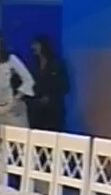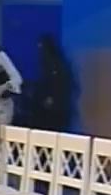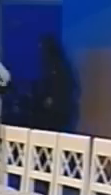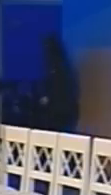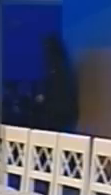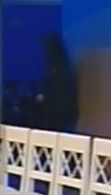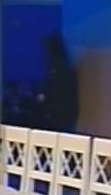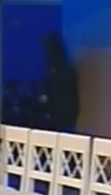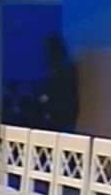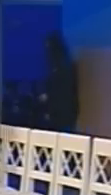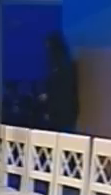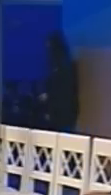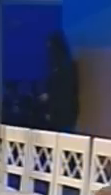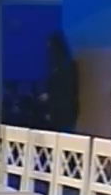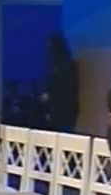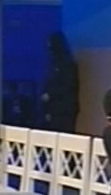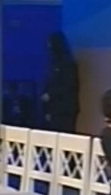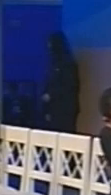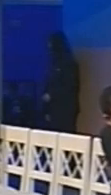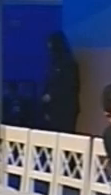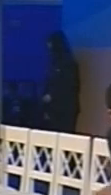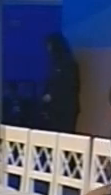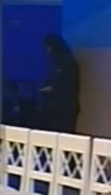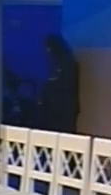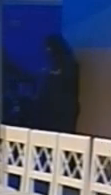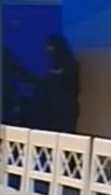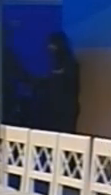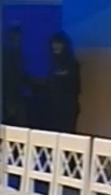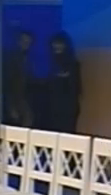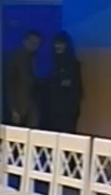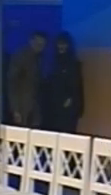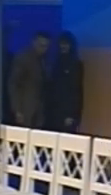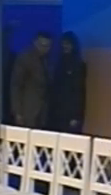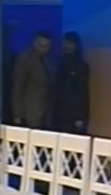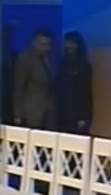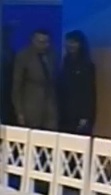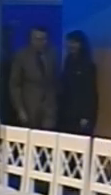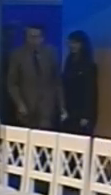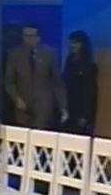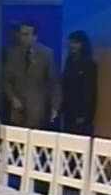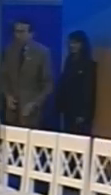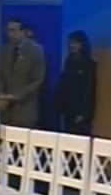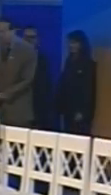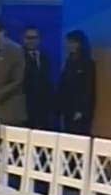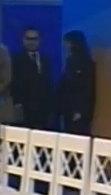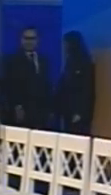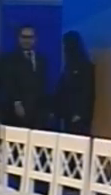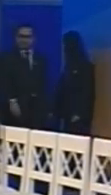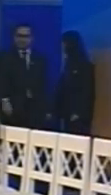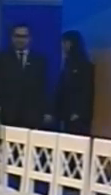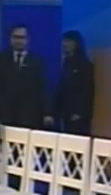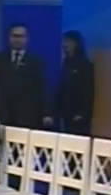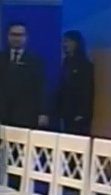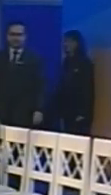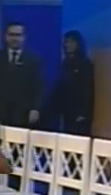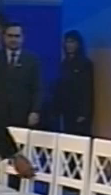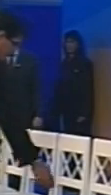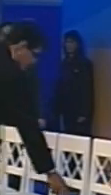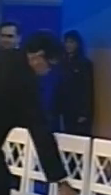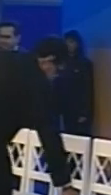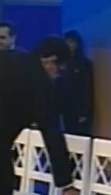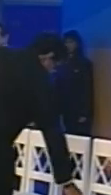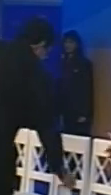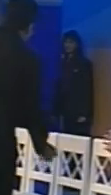maior empreendimento porto-indústria da América Latina e deverá movimentar pelo menos 350 milhões